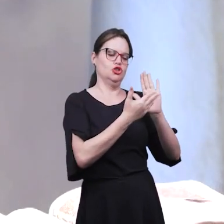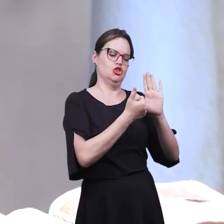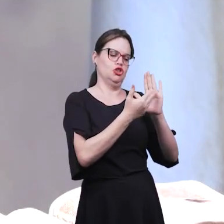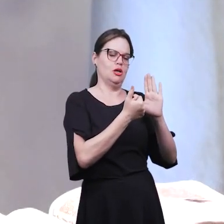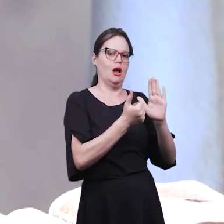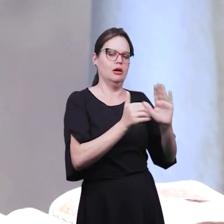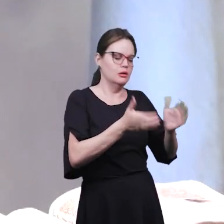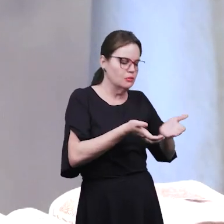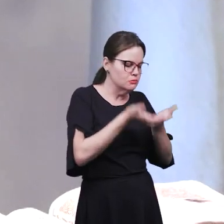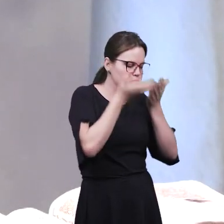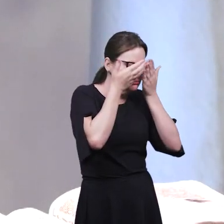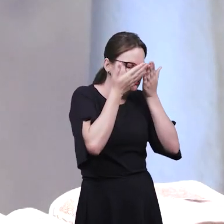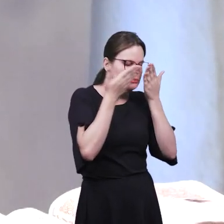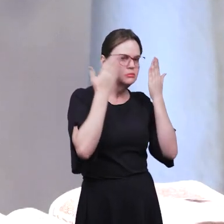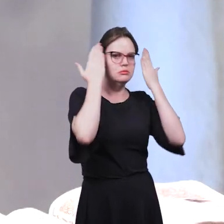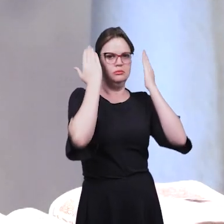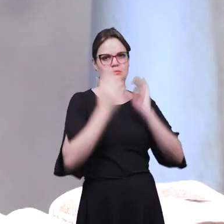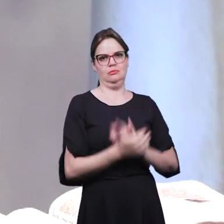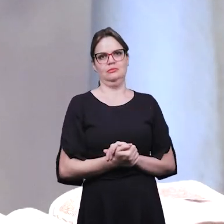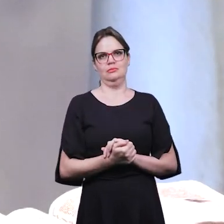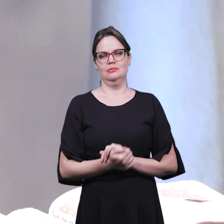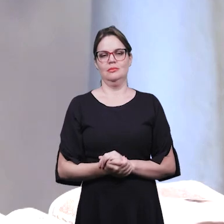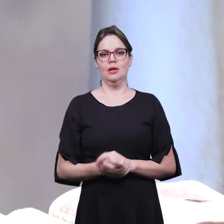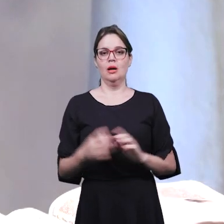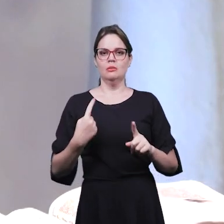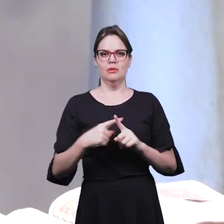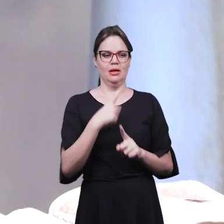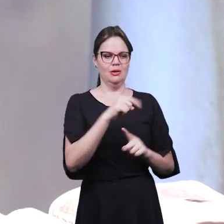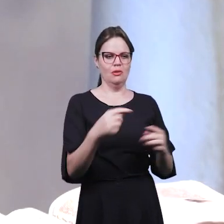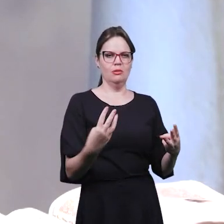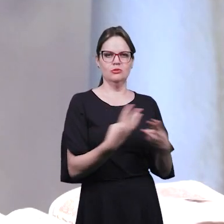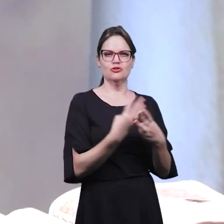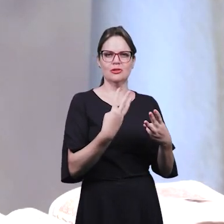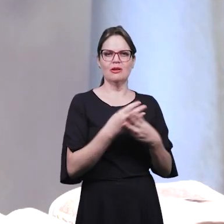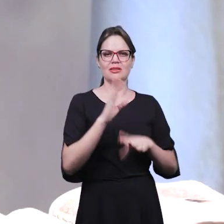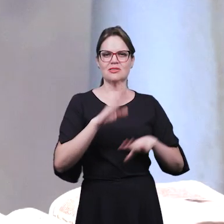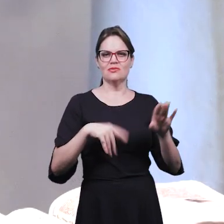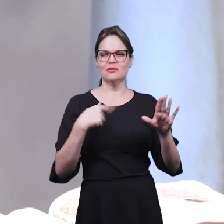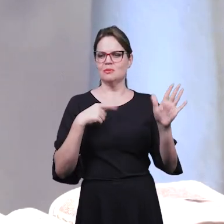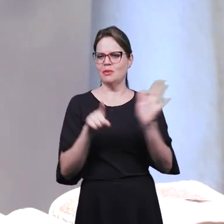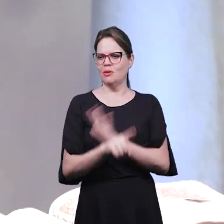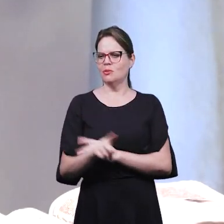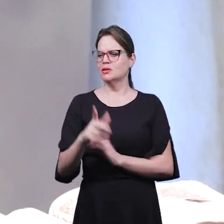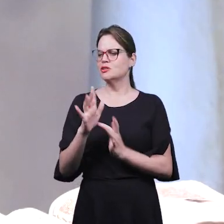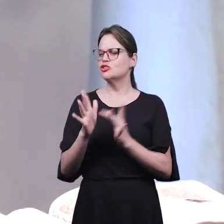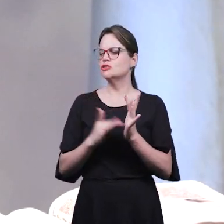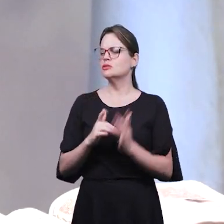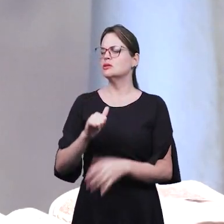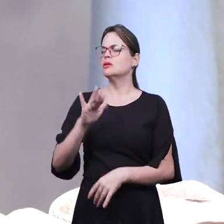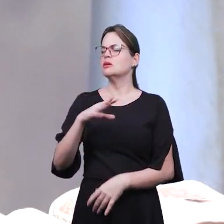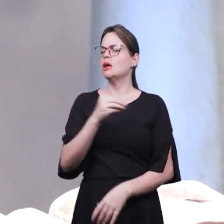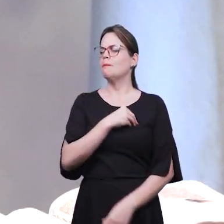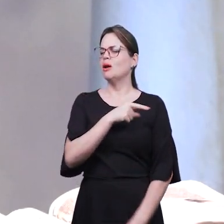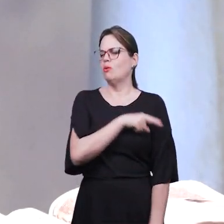às vezes as pessoas ficam aflitas, igual os judeus ficavam aqui, mas quem pecou? O Senhor não está preocupado com o passado, não. Ele quer operar